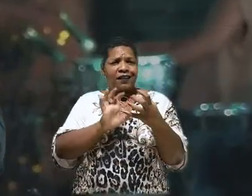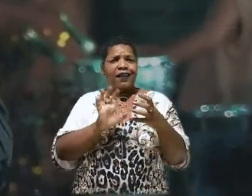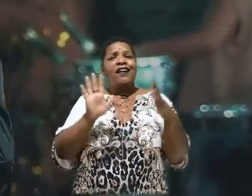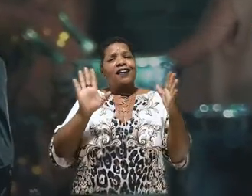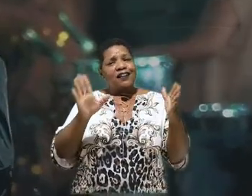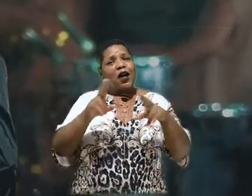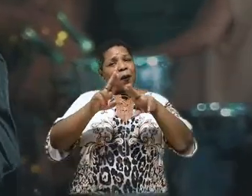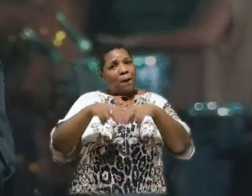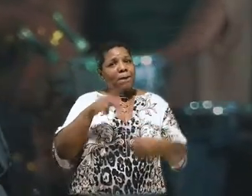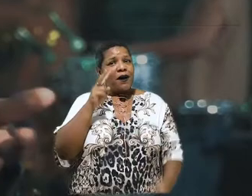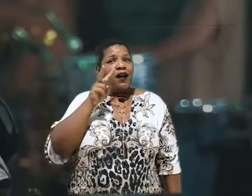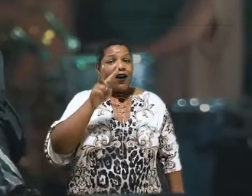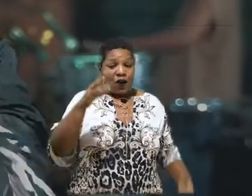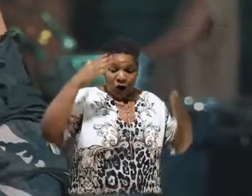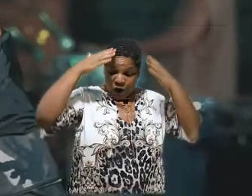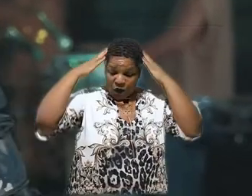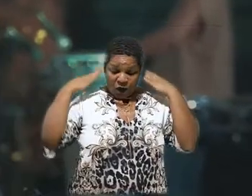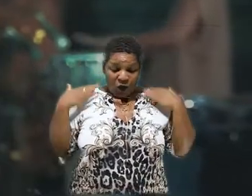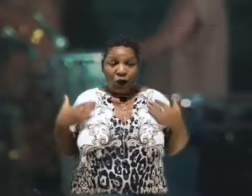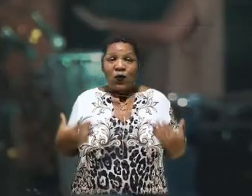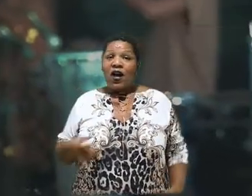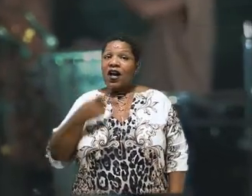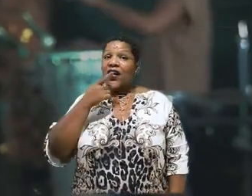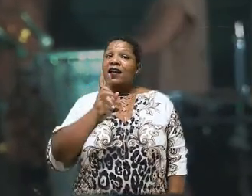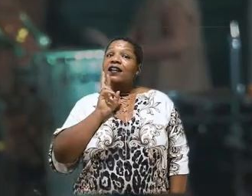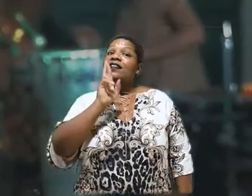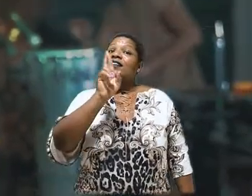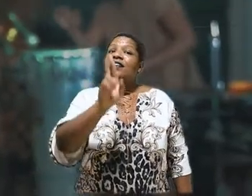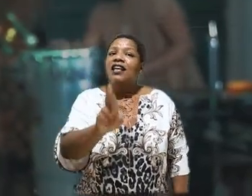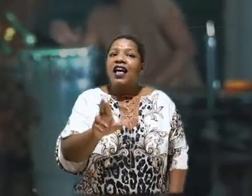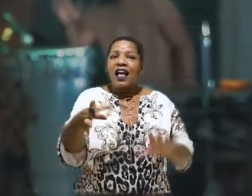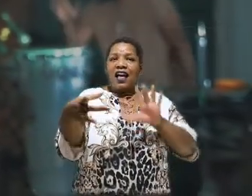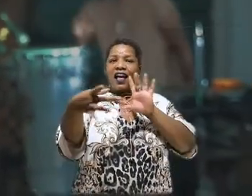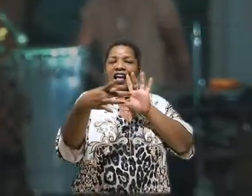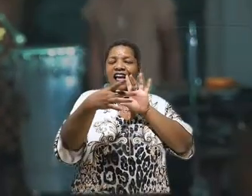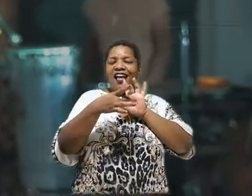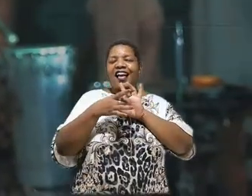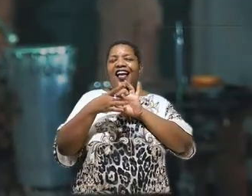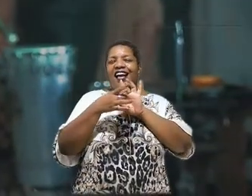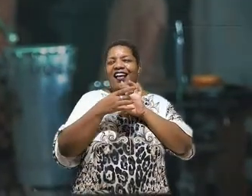olhar corresponde a